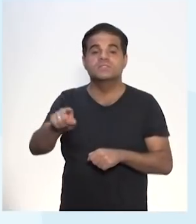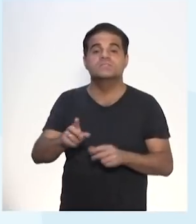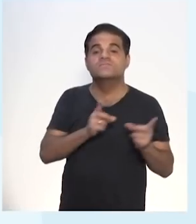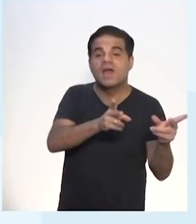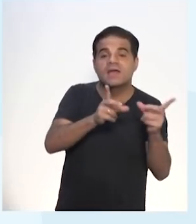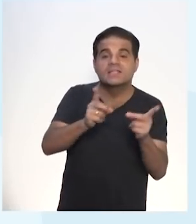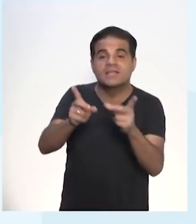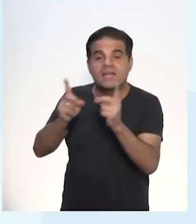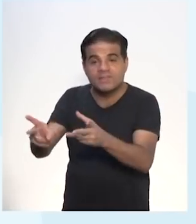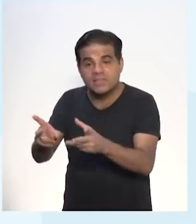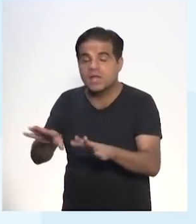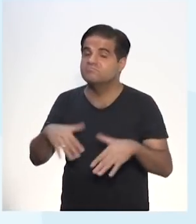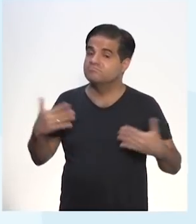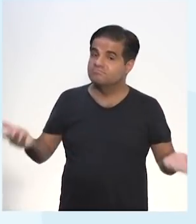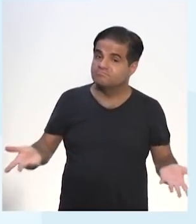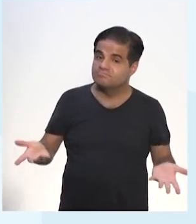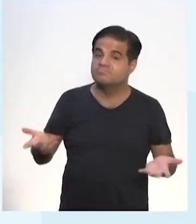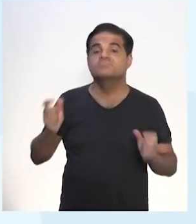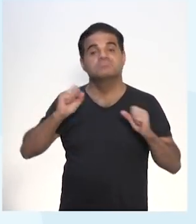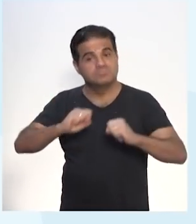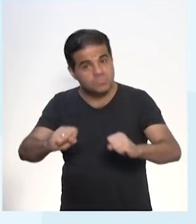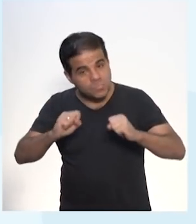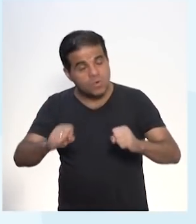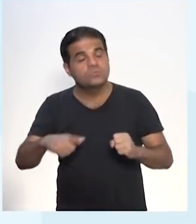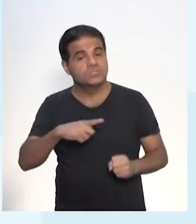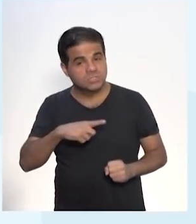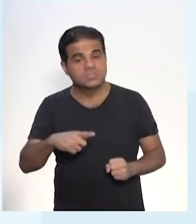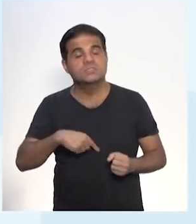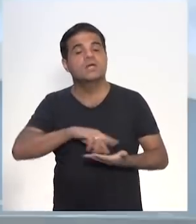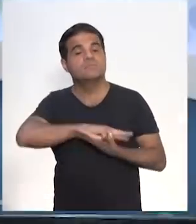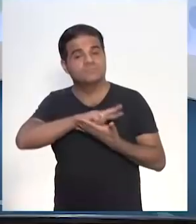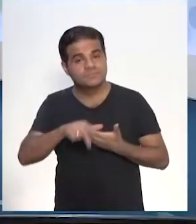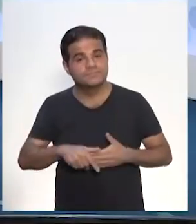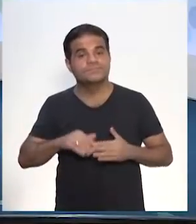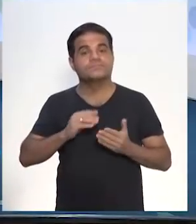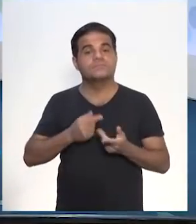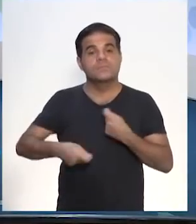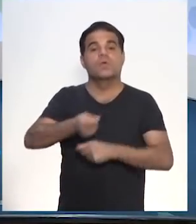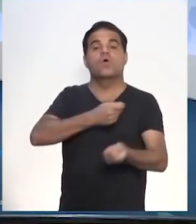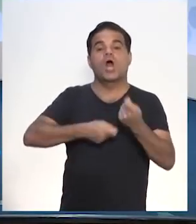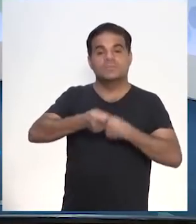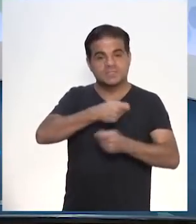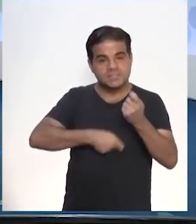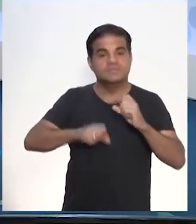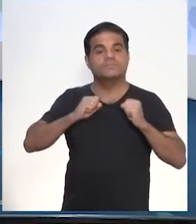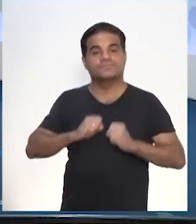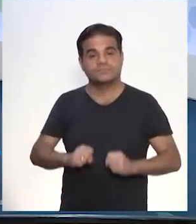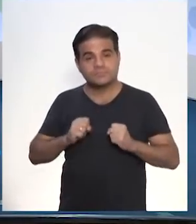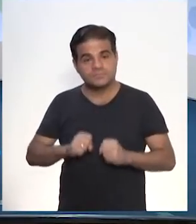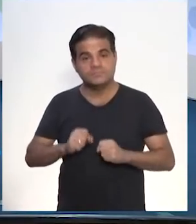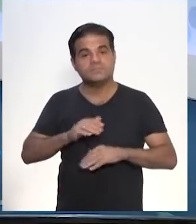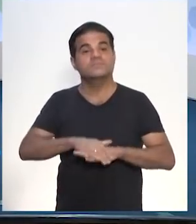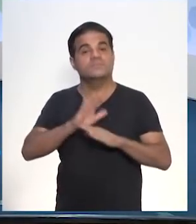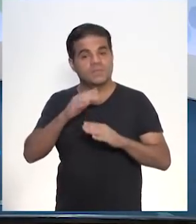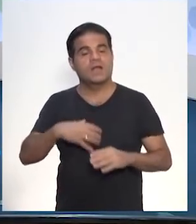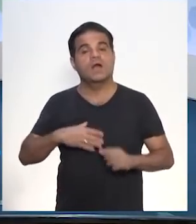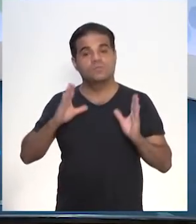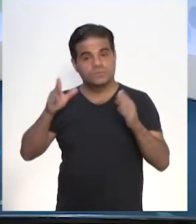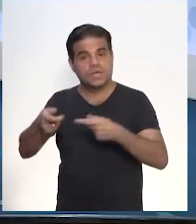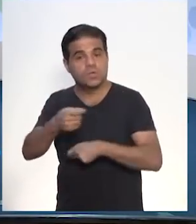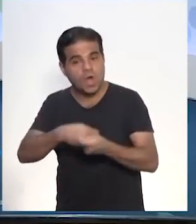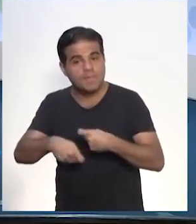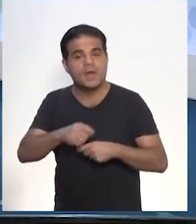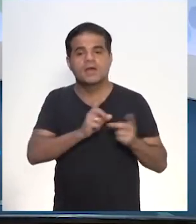Informar. vender? Sim, ele Isso então pode ter aí um caráter mais comercial. comercial, né? Estão Mais para o participando. comércio.